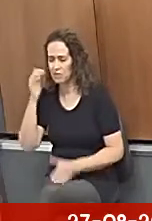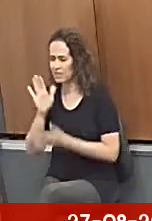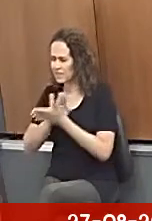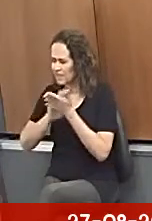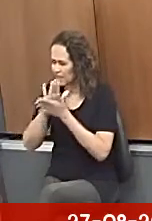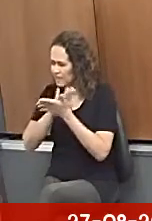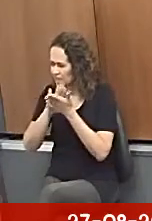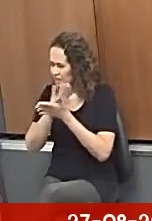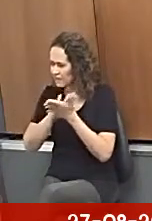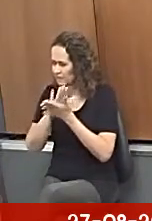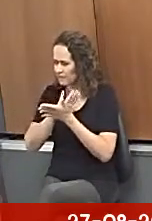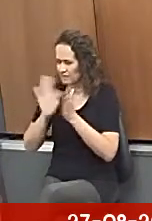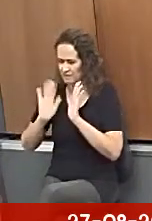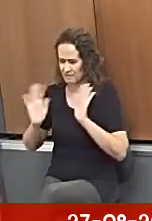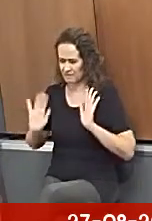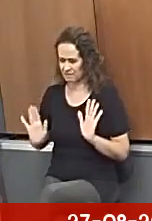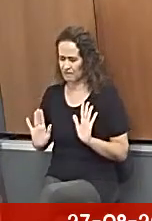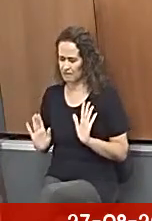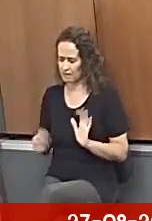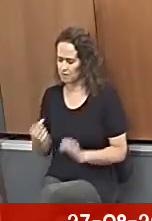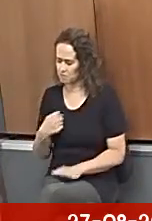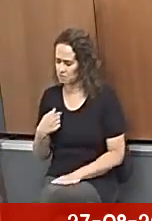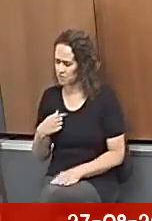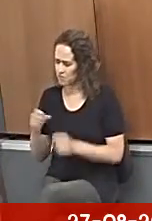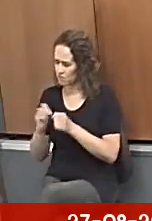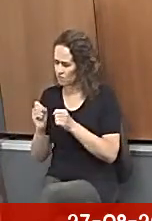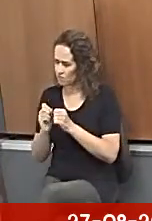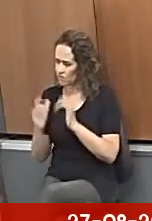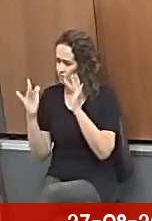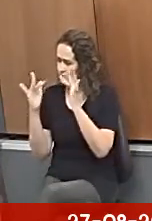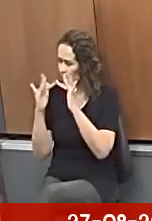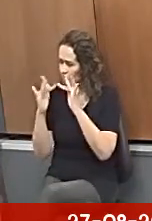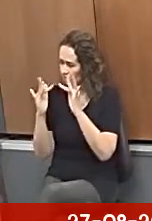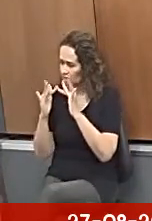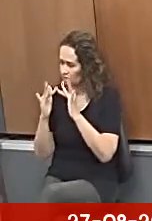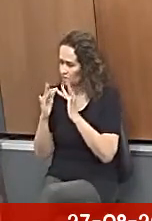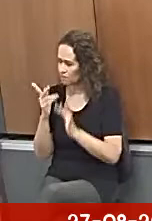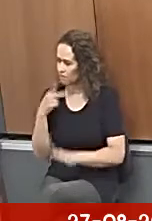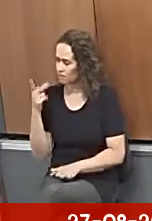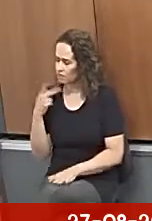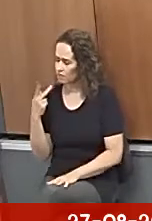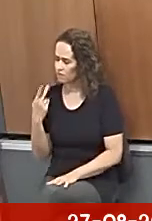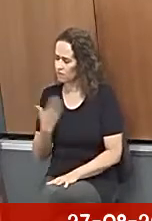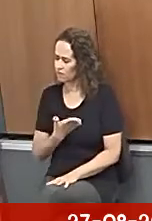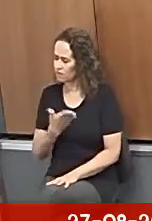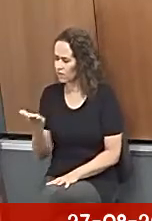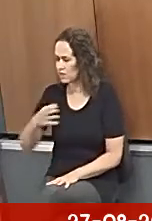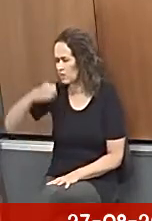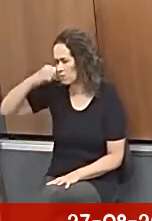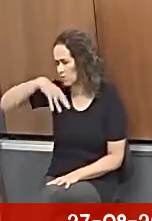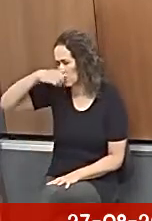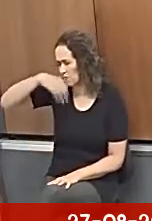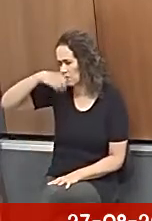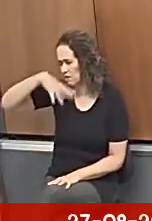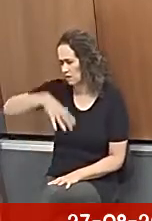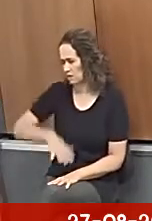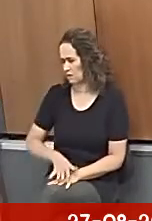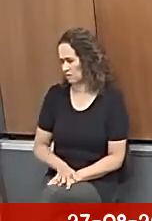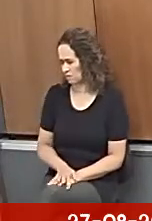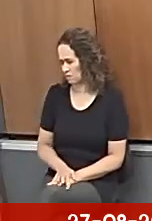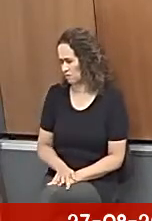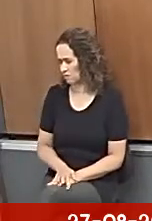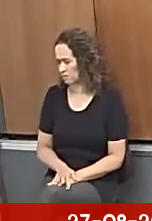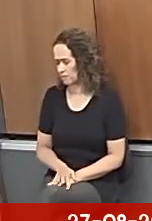único contato que eu fiz com o diretor samuel lloyd a quem eu tinha o telefone ele falou que estava sendo muito grosseiro eu estava sendo muito